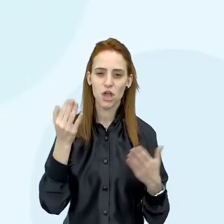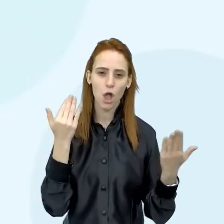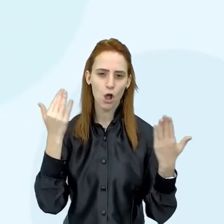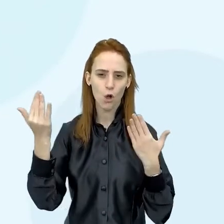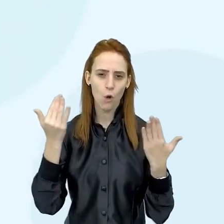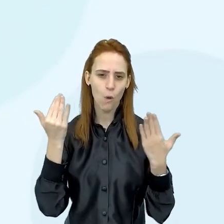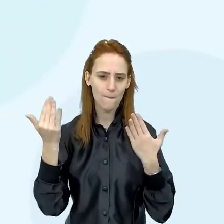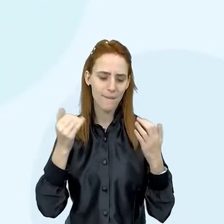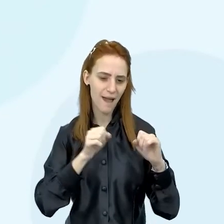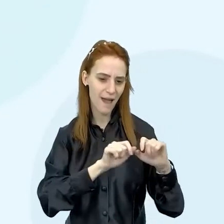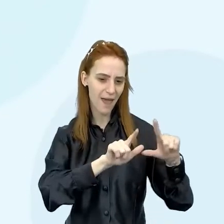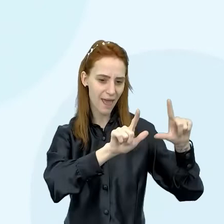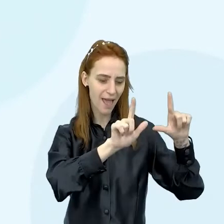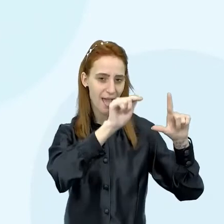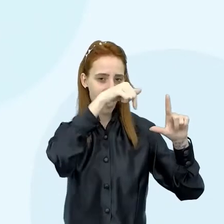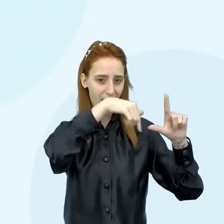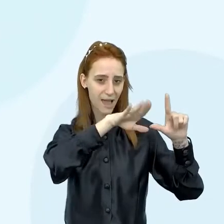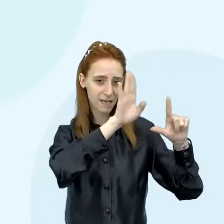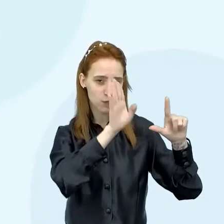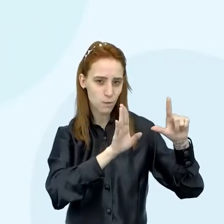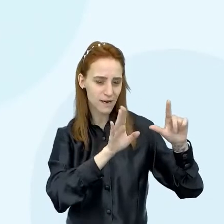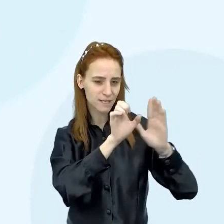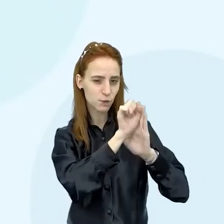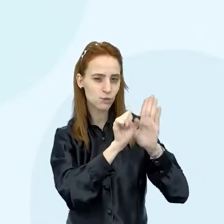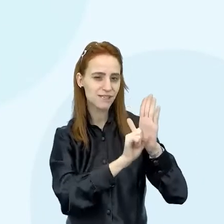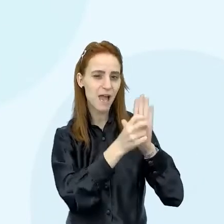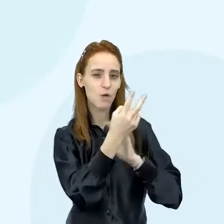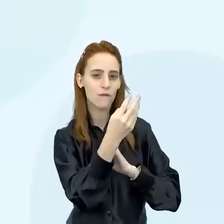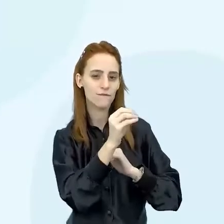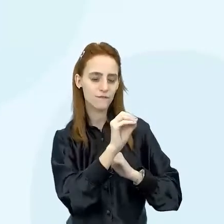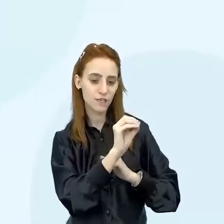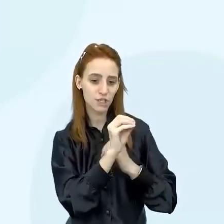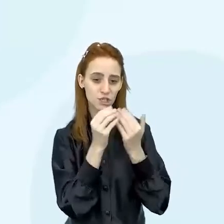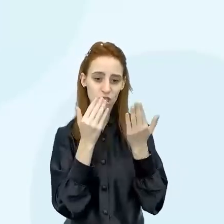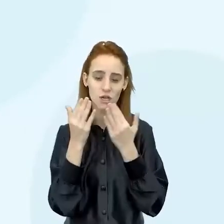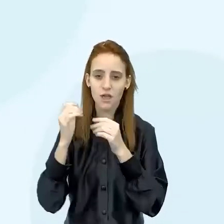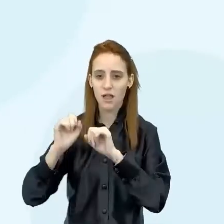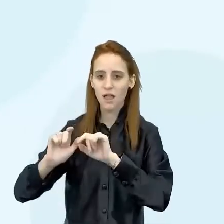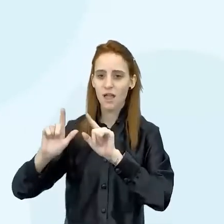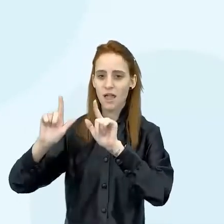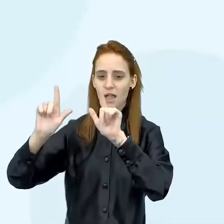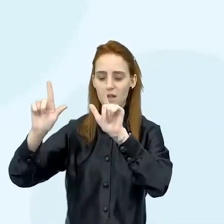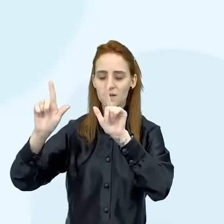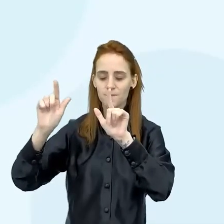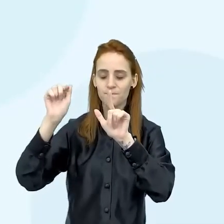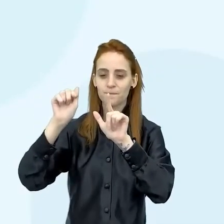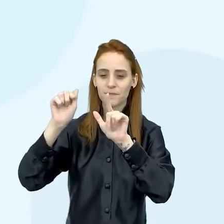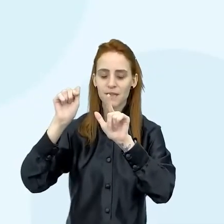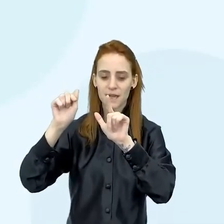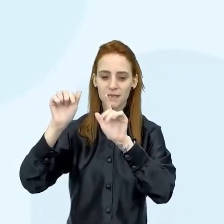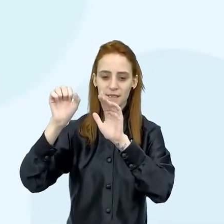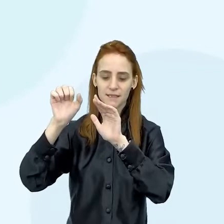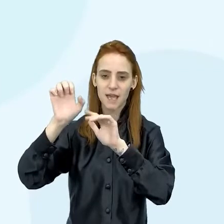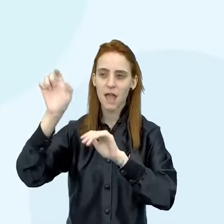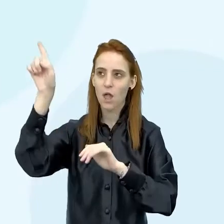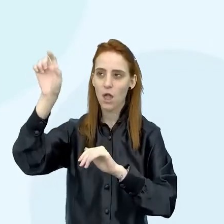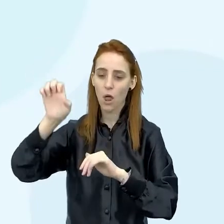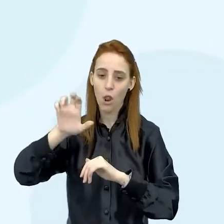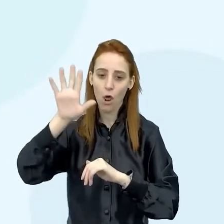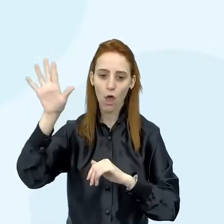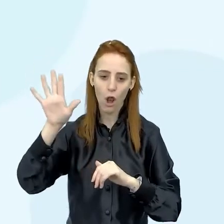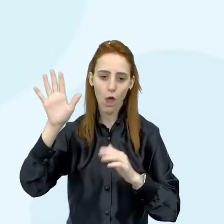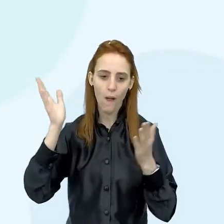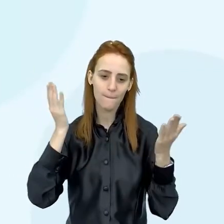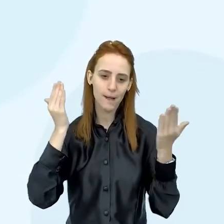era produzida no Brasil, né, no século XIX e XX, para a arte que já era produzida na Europa, tá